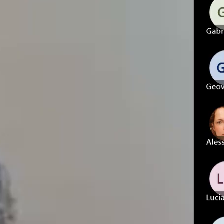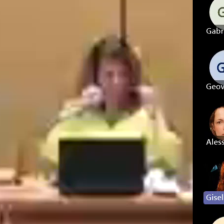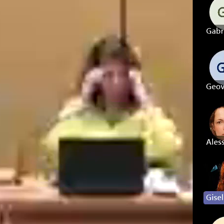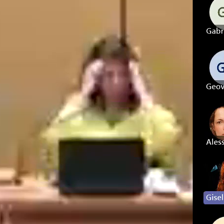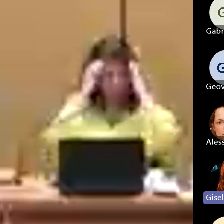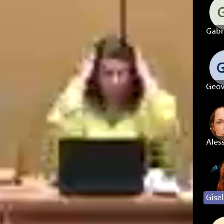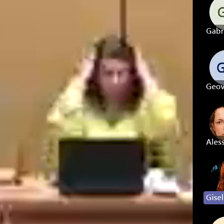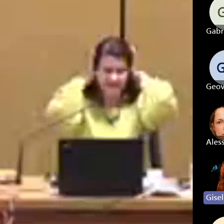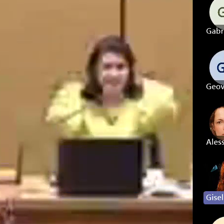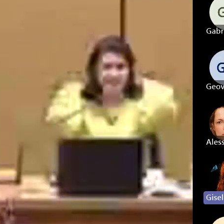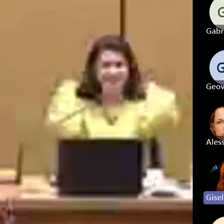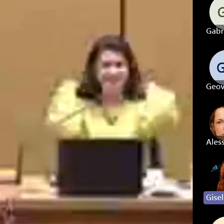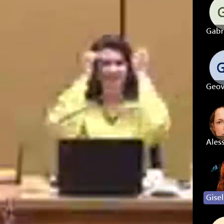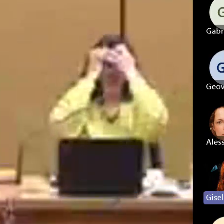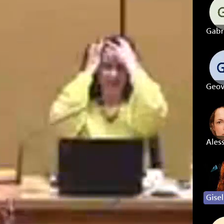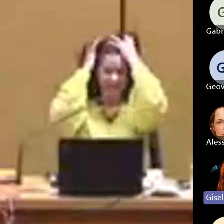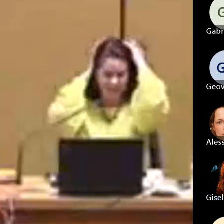Bom dia